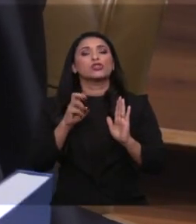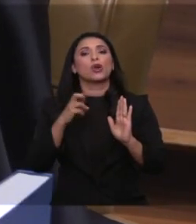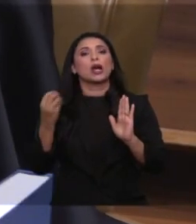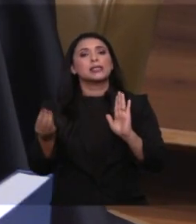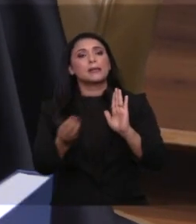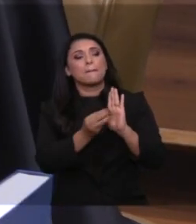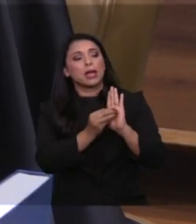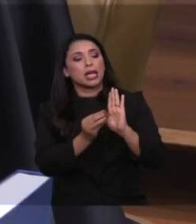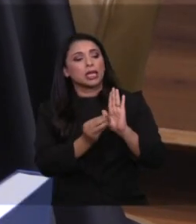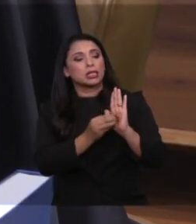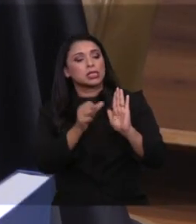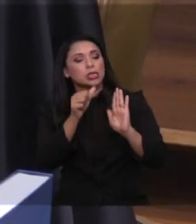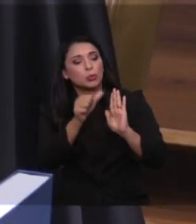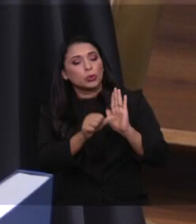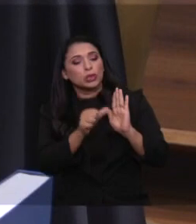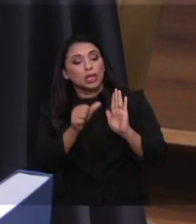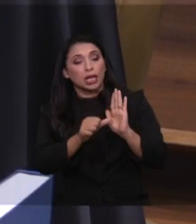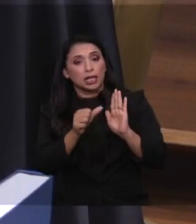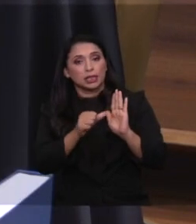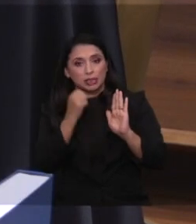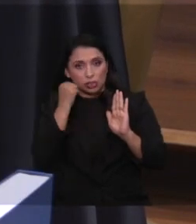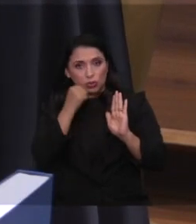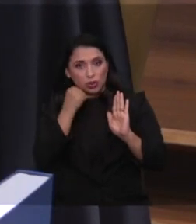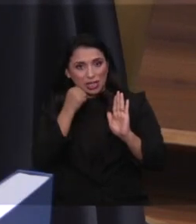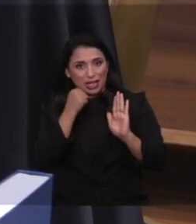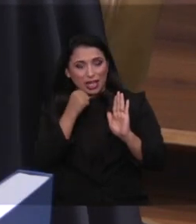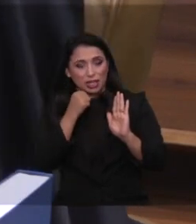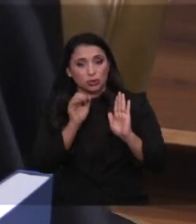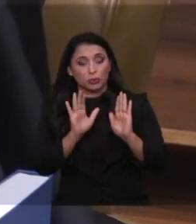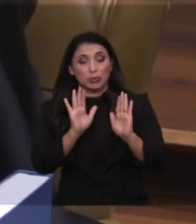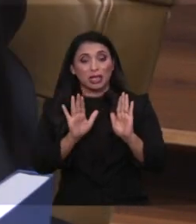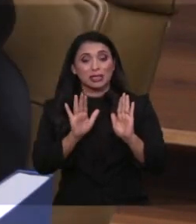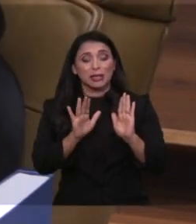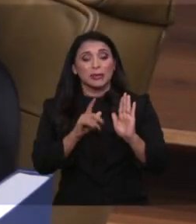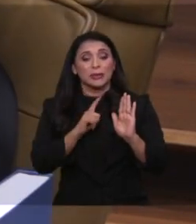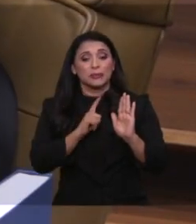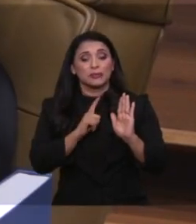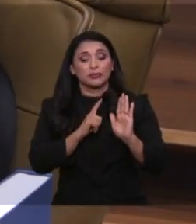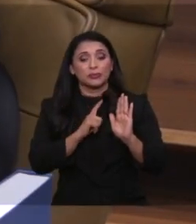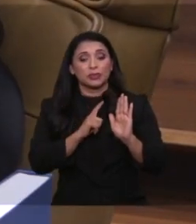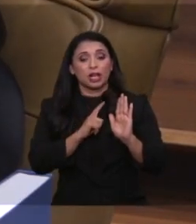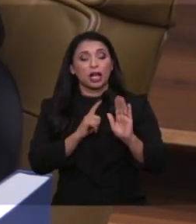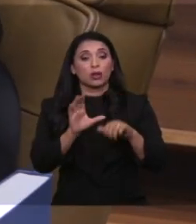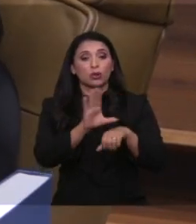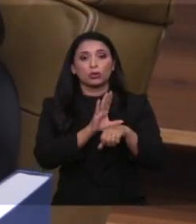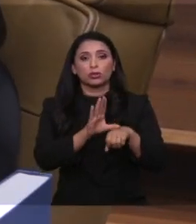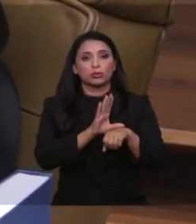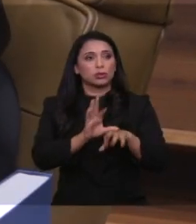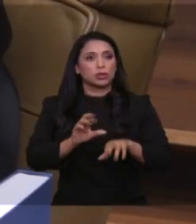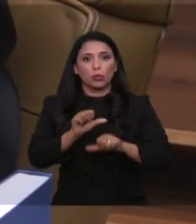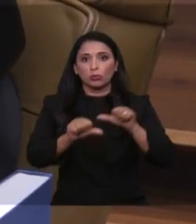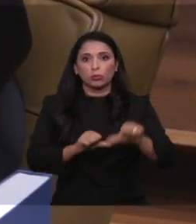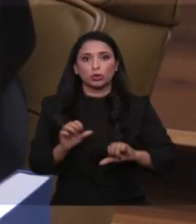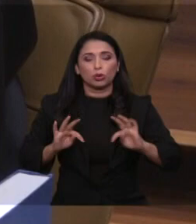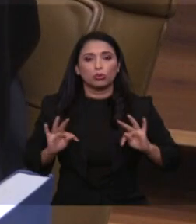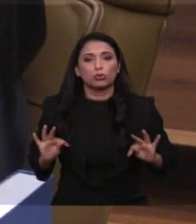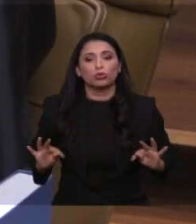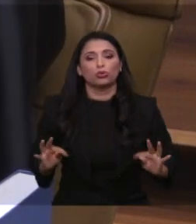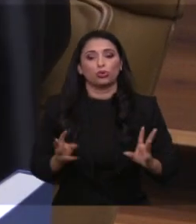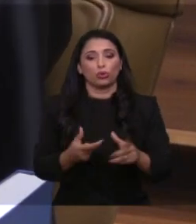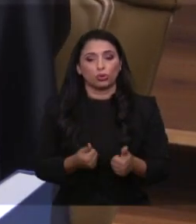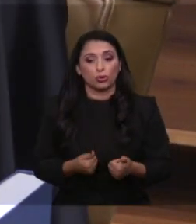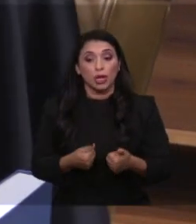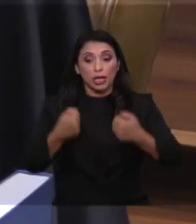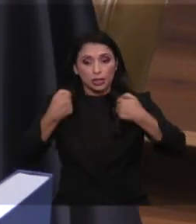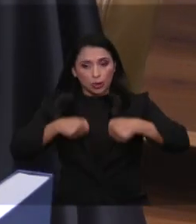emendas alteradoras no Senado, porque o parâmetro constitucional houvera mudado por completo. Então, ele teria que